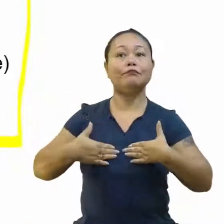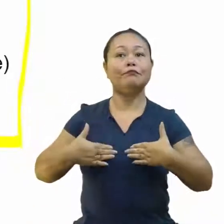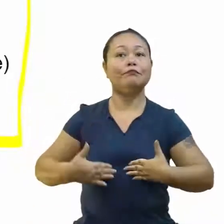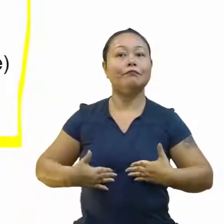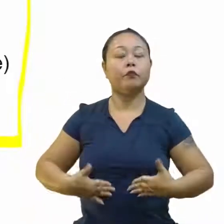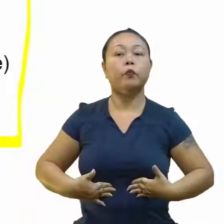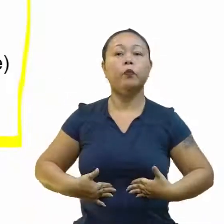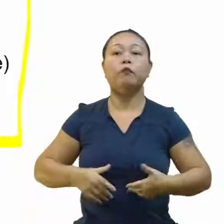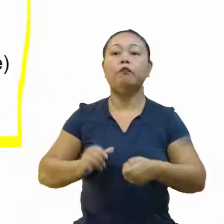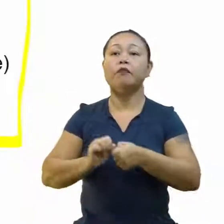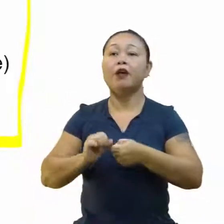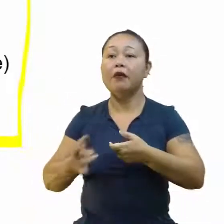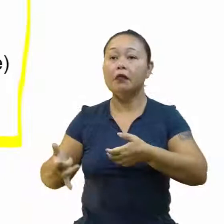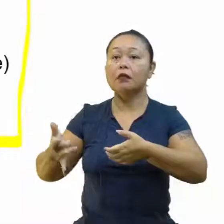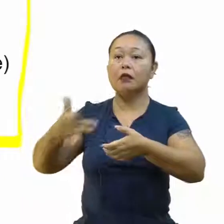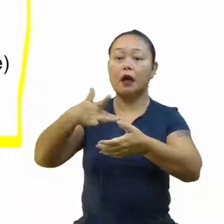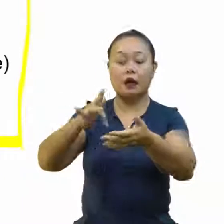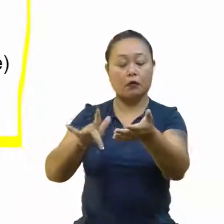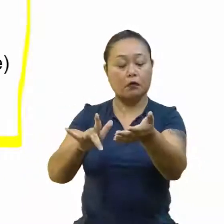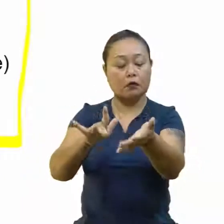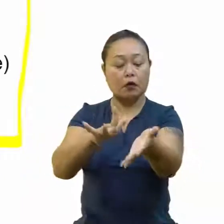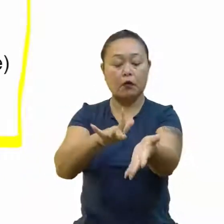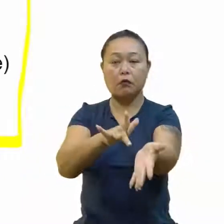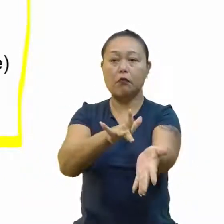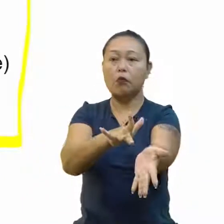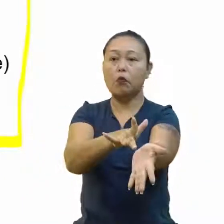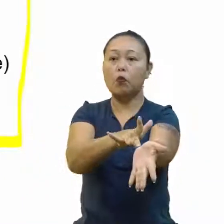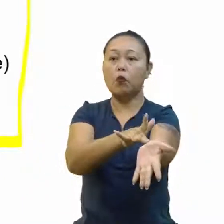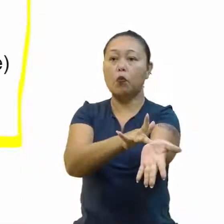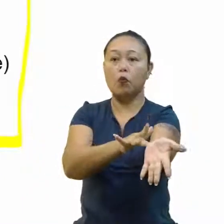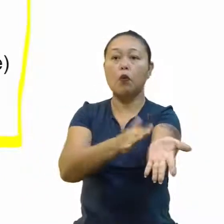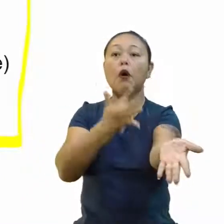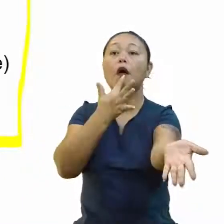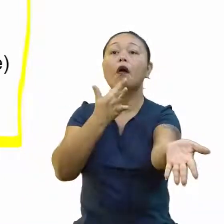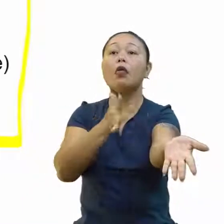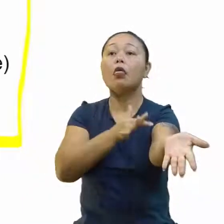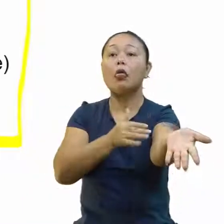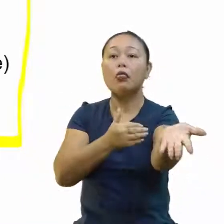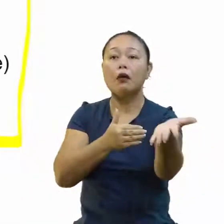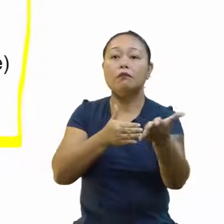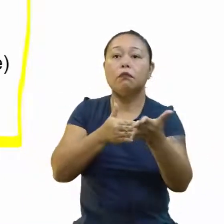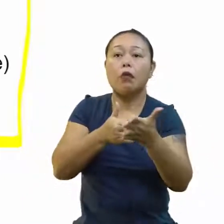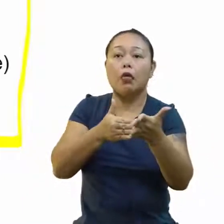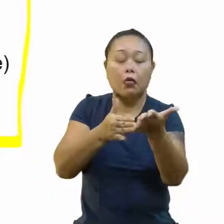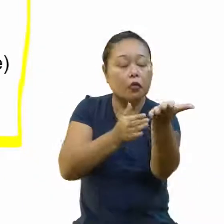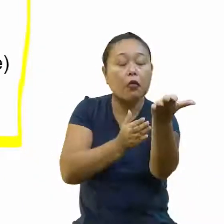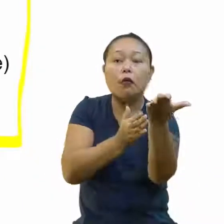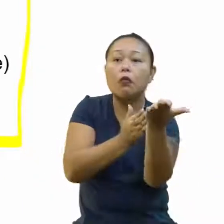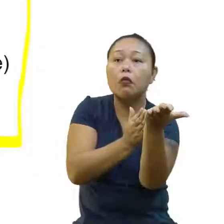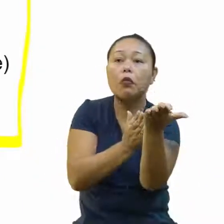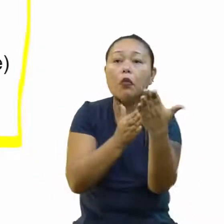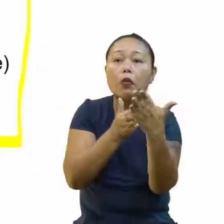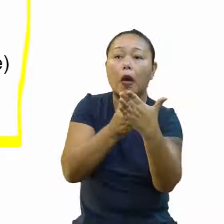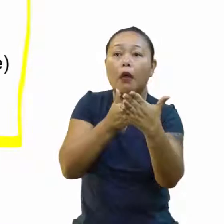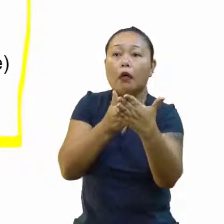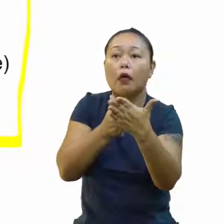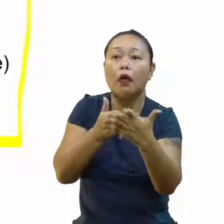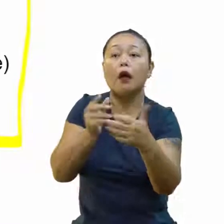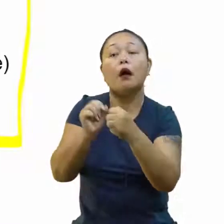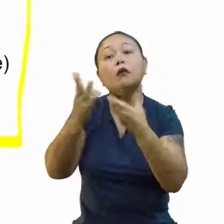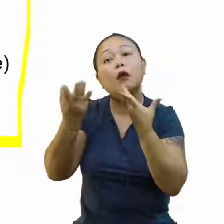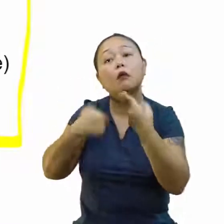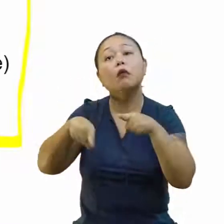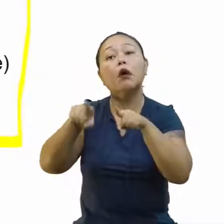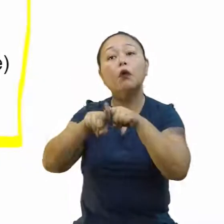as artérias e aí vai acarretar, por exemplo, o entupimento ali das artérias. Ele pode contribuir para